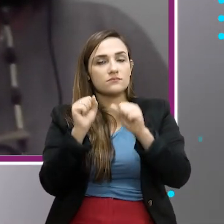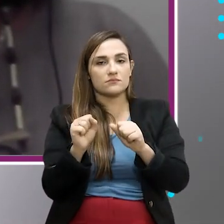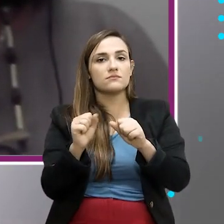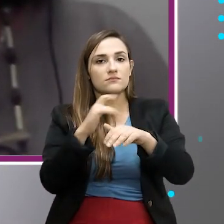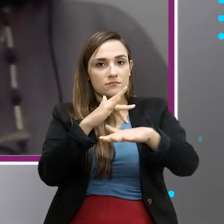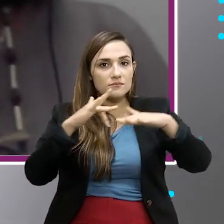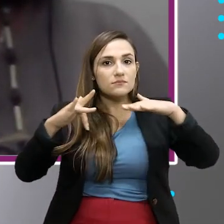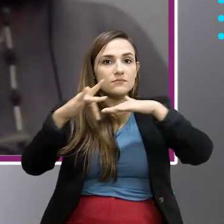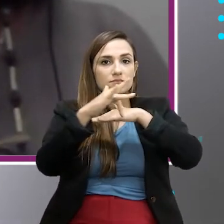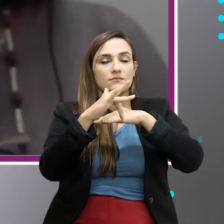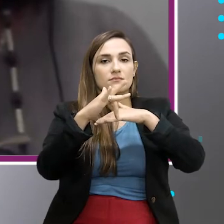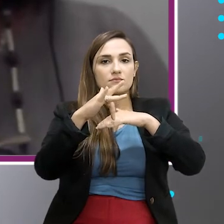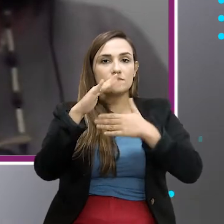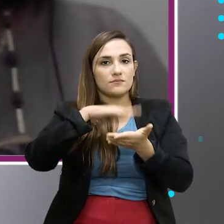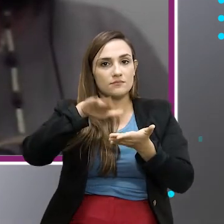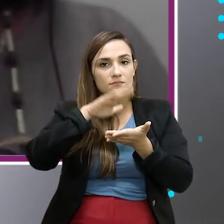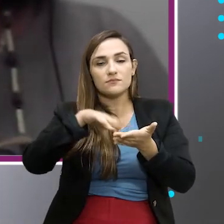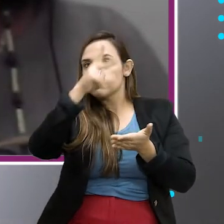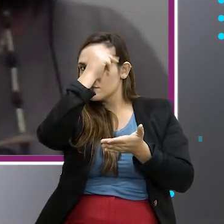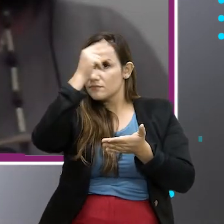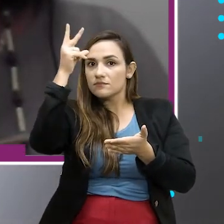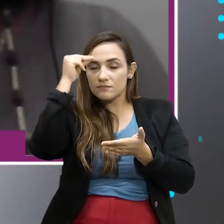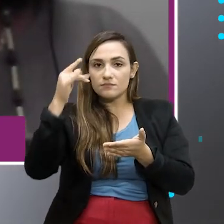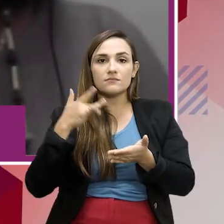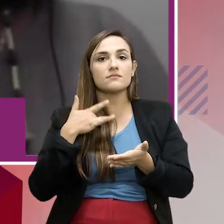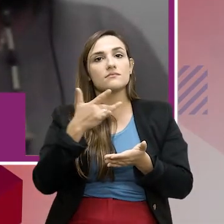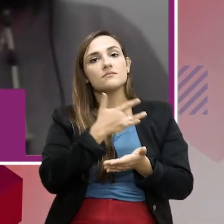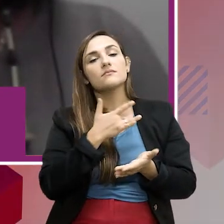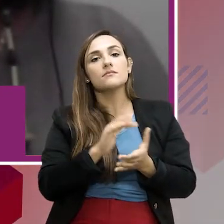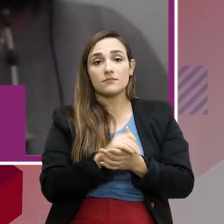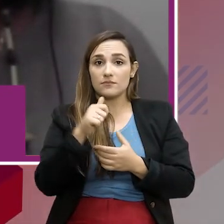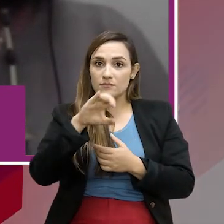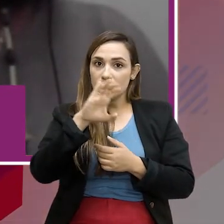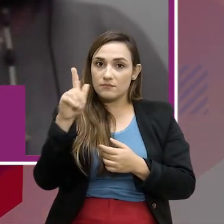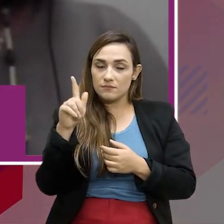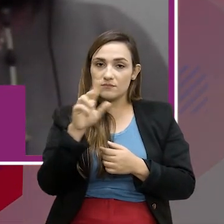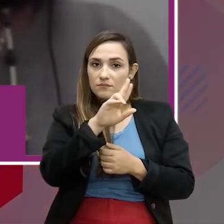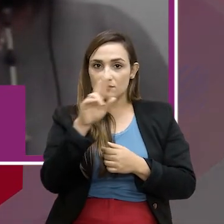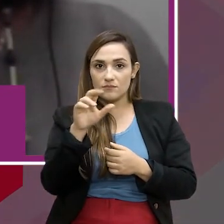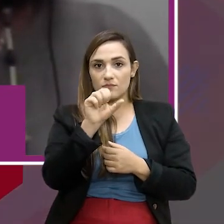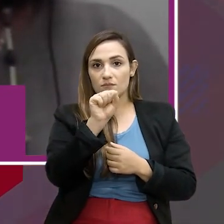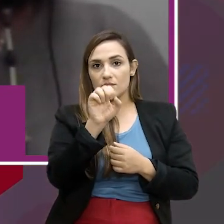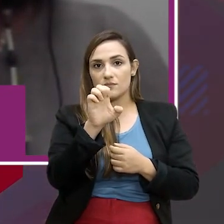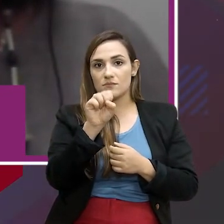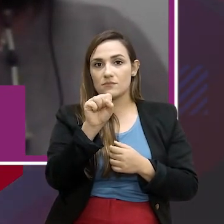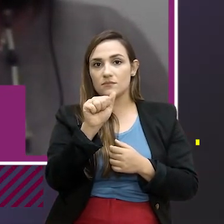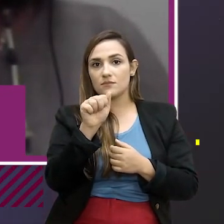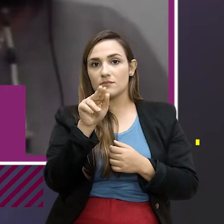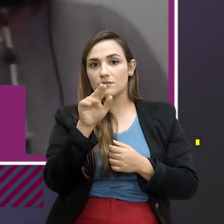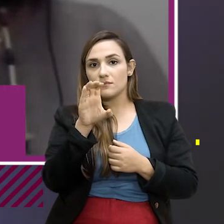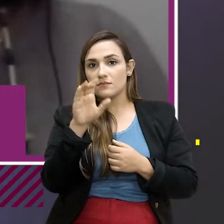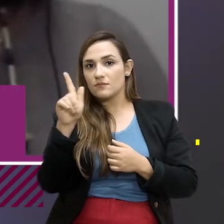reforço, entre nas redes sociais da Secretaria Municipal de Saúde de Campo Grande, se estiver em Campo Grande, no